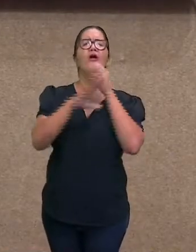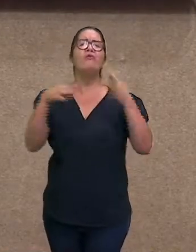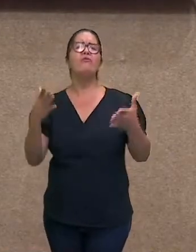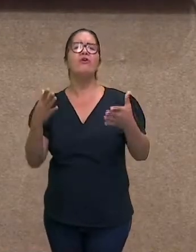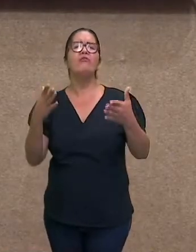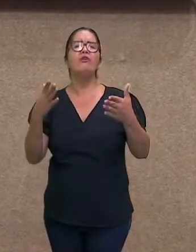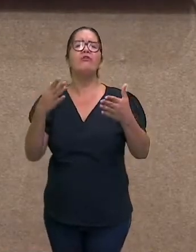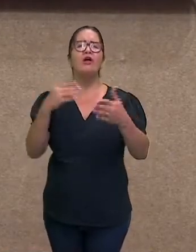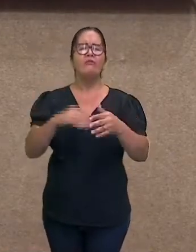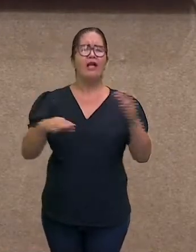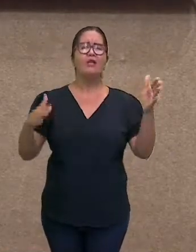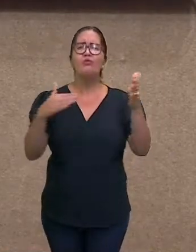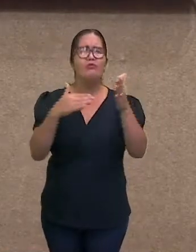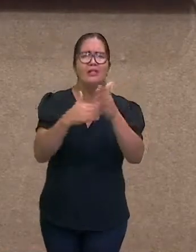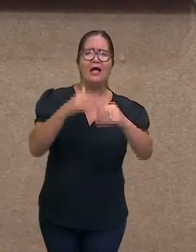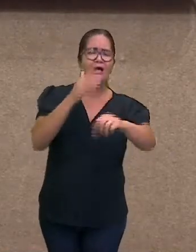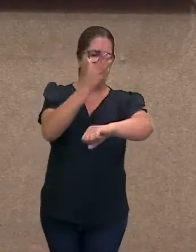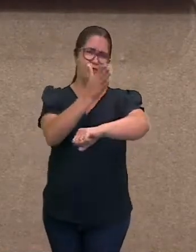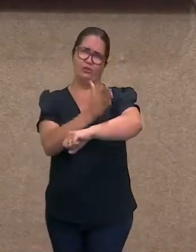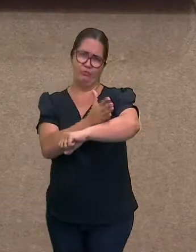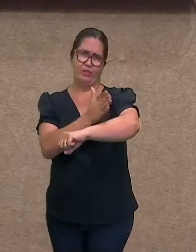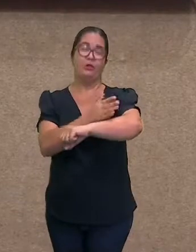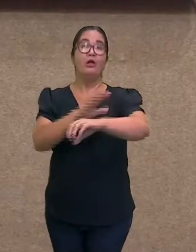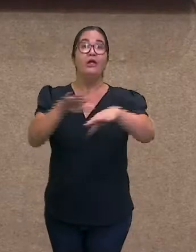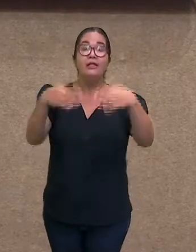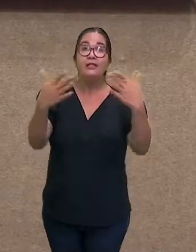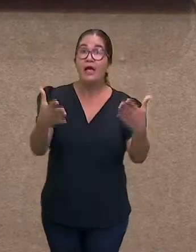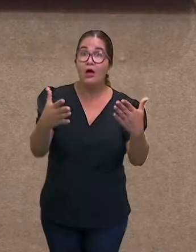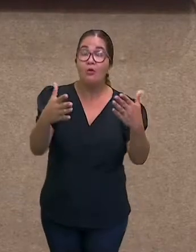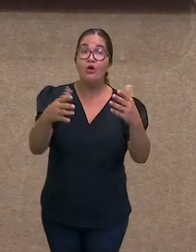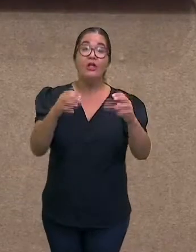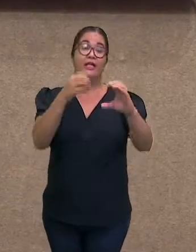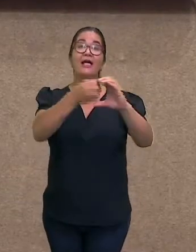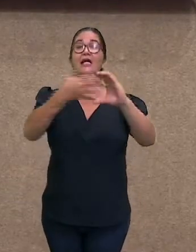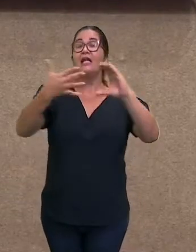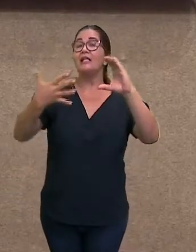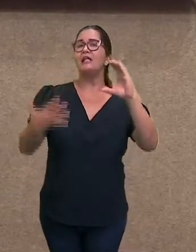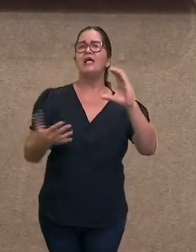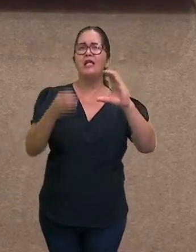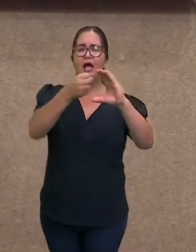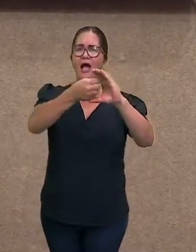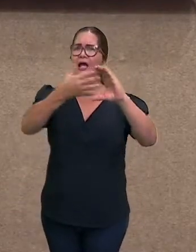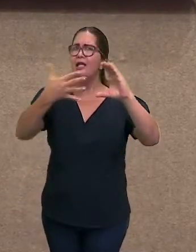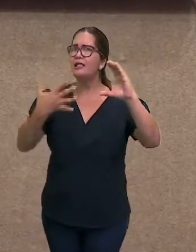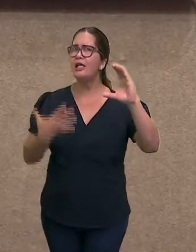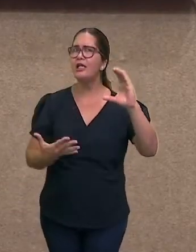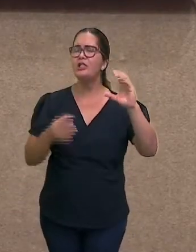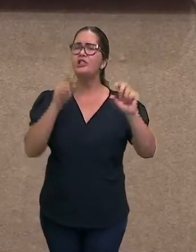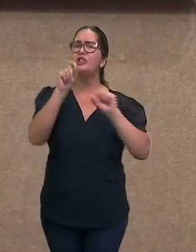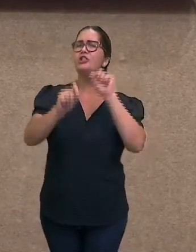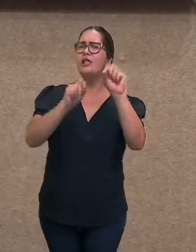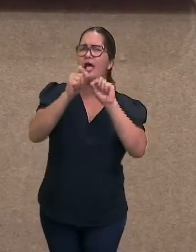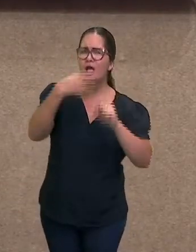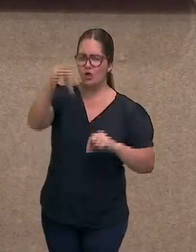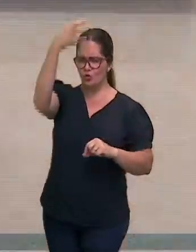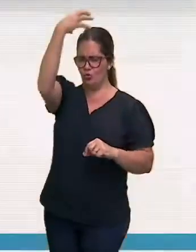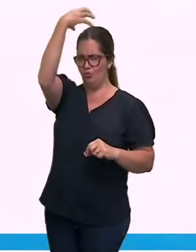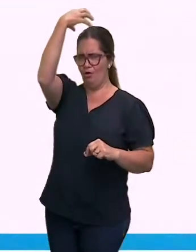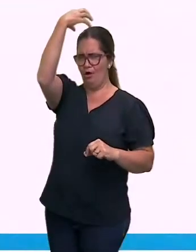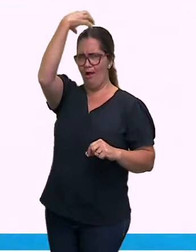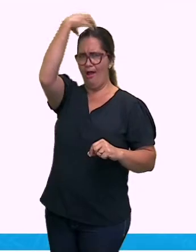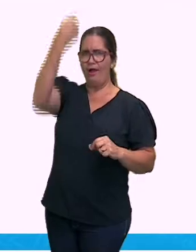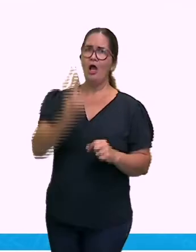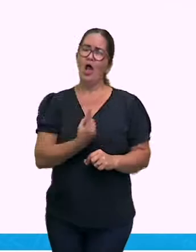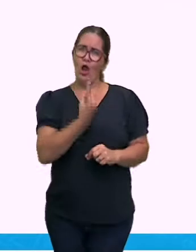também chamado de absolutismo. Se caracteriza por concentrar o poder da autoridade, que a